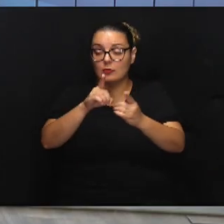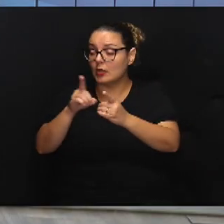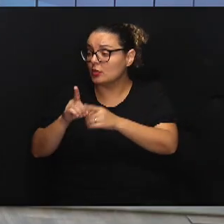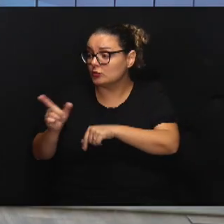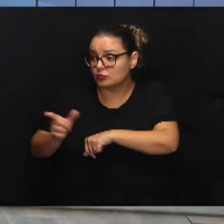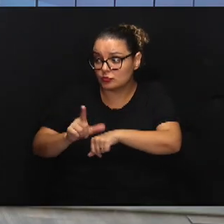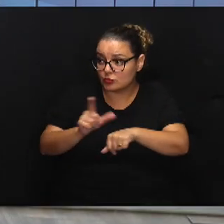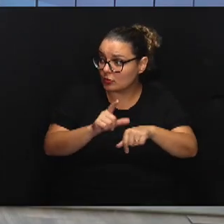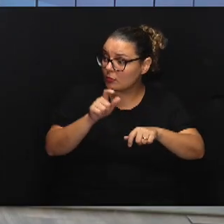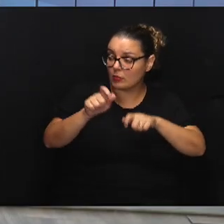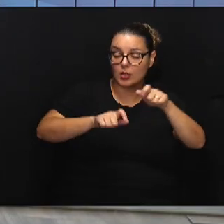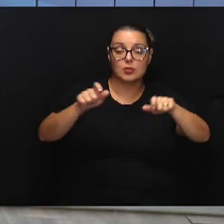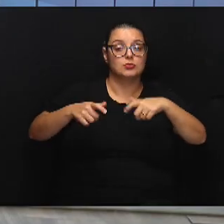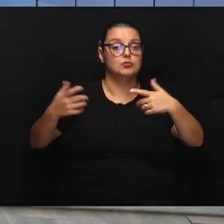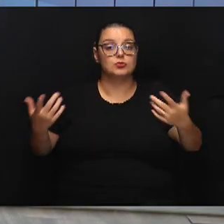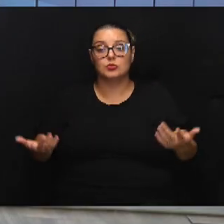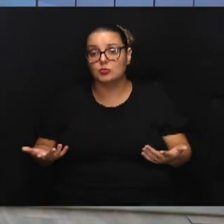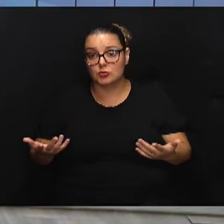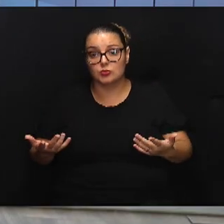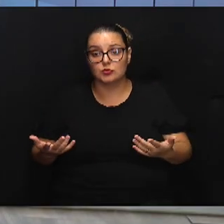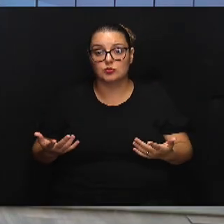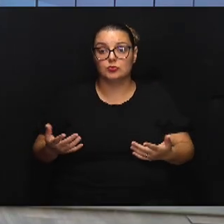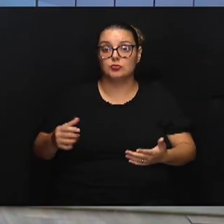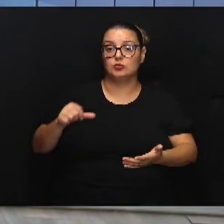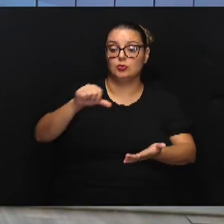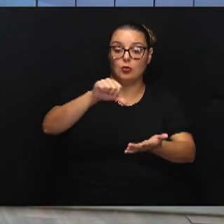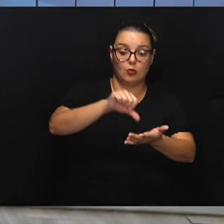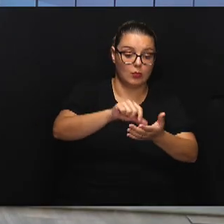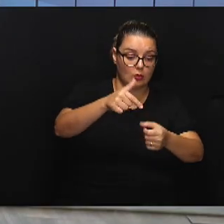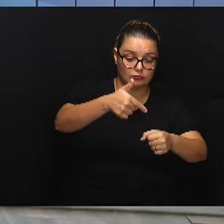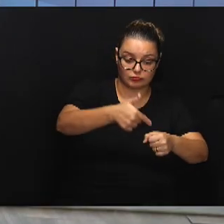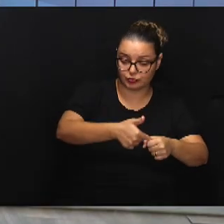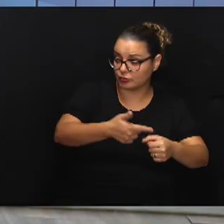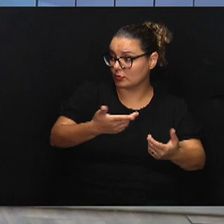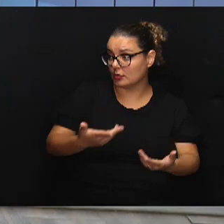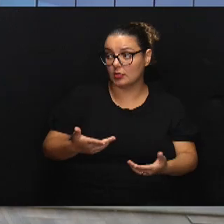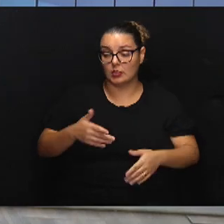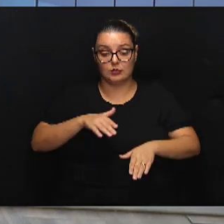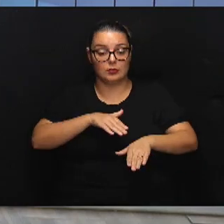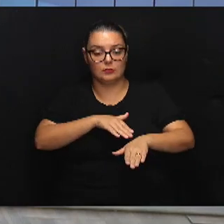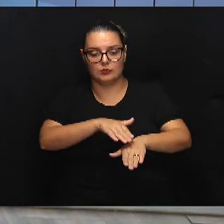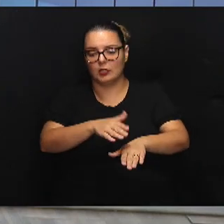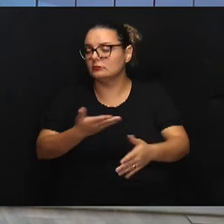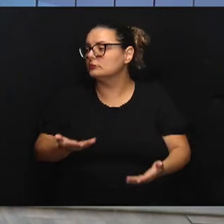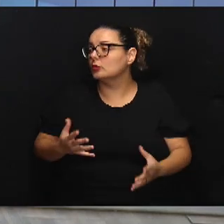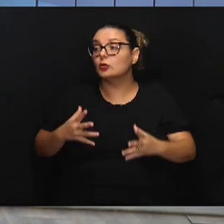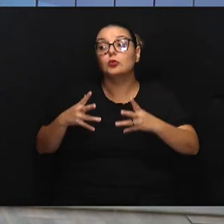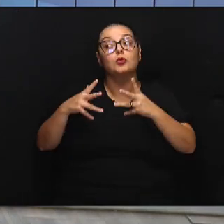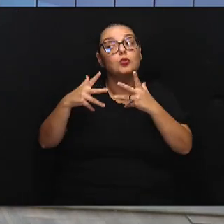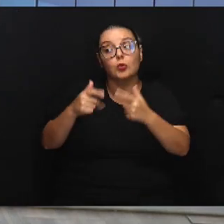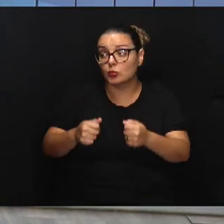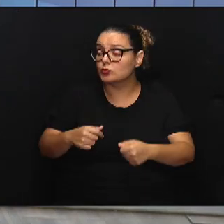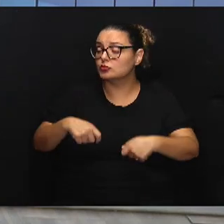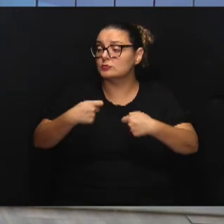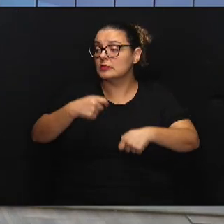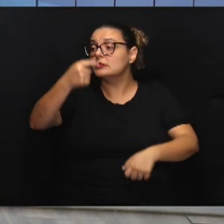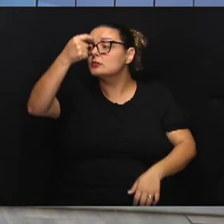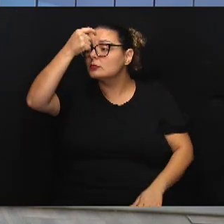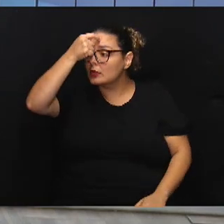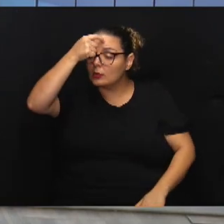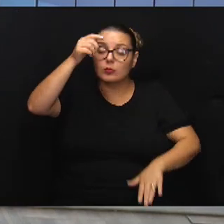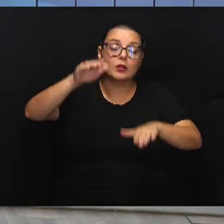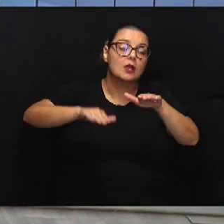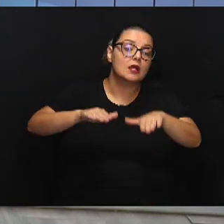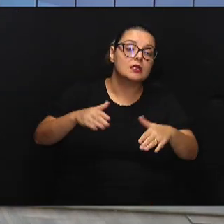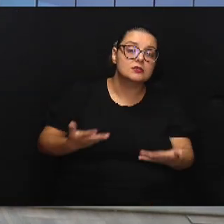são pessoas que atendem num posto de combustível, são pessoas todas precisam dessa conscientização, porque muitas vezes